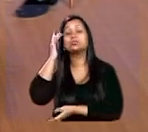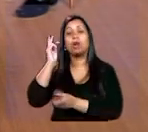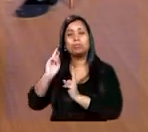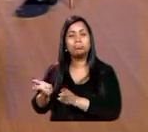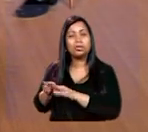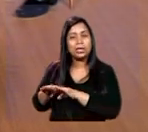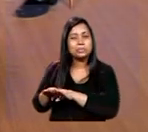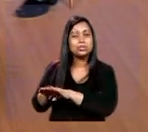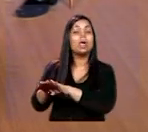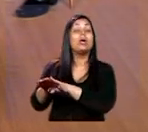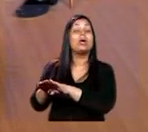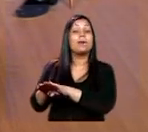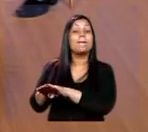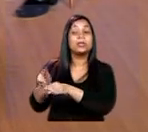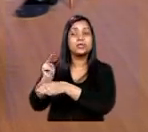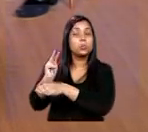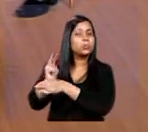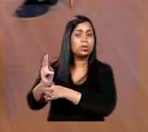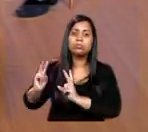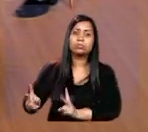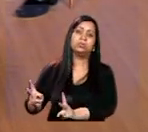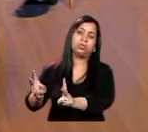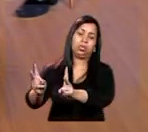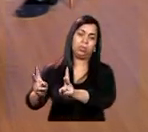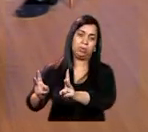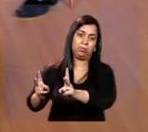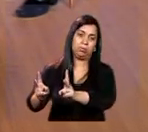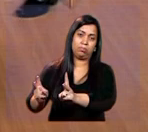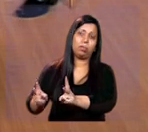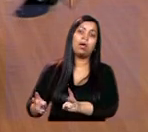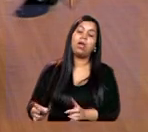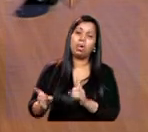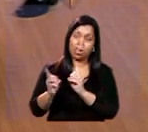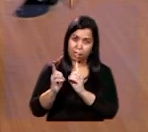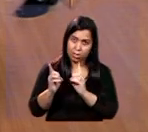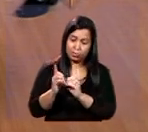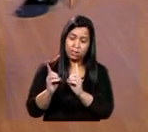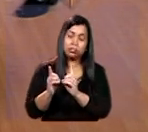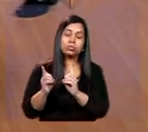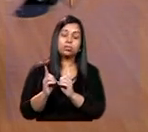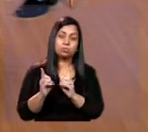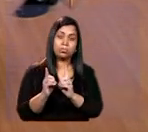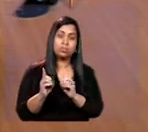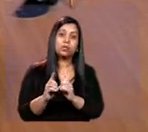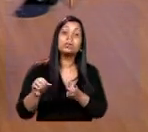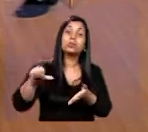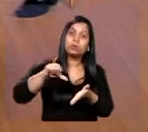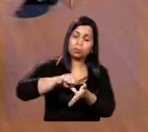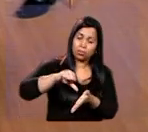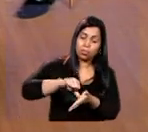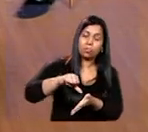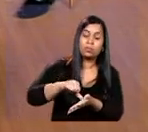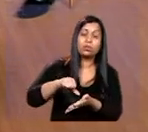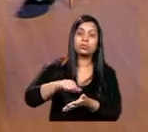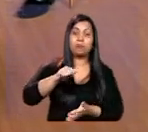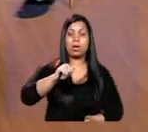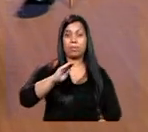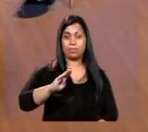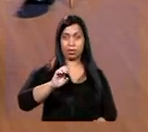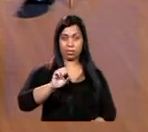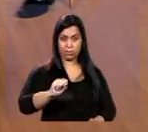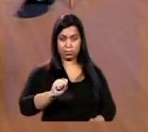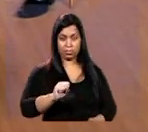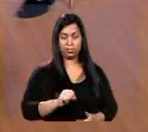paciente está estabilizado e é um cuidado frequente para sempre. Esse paciente passa a fazer o atendimento com a unidade básica de